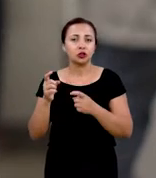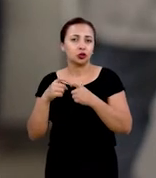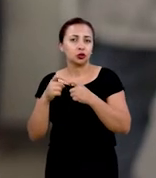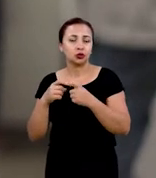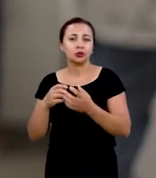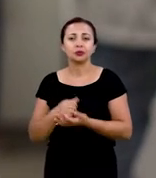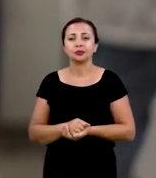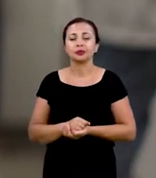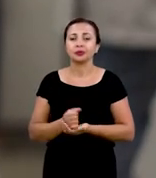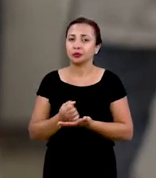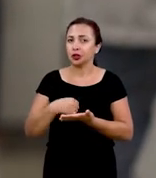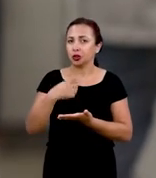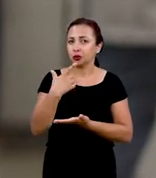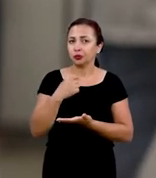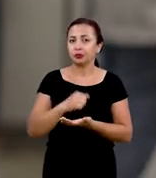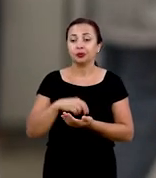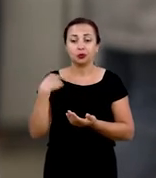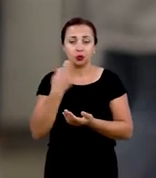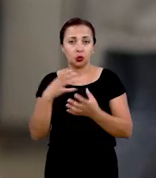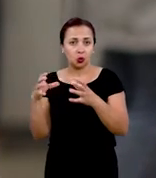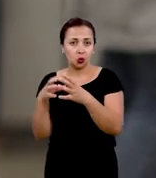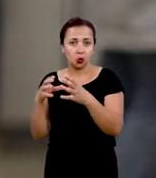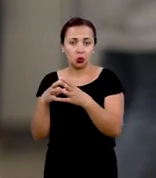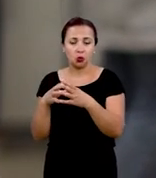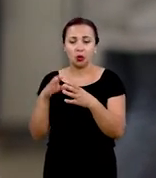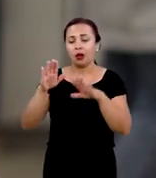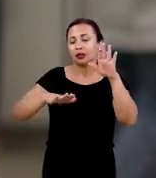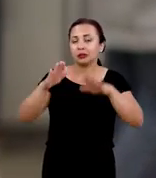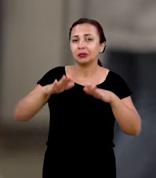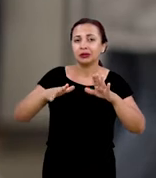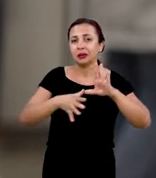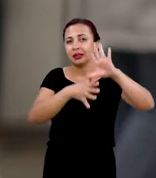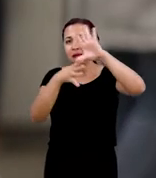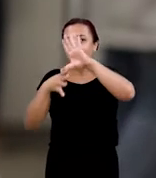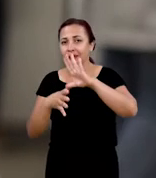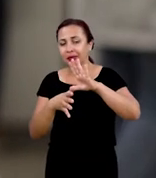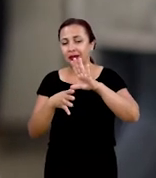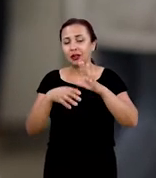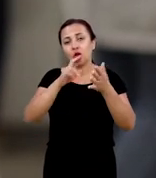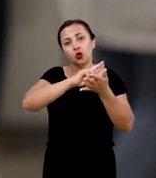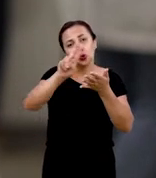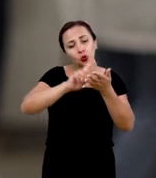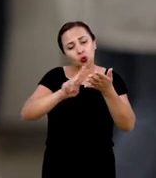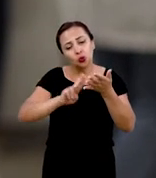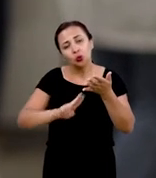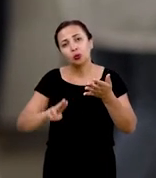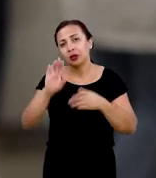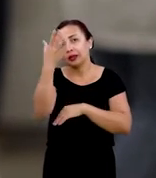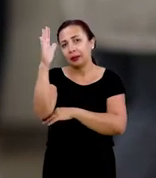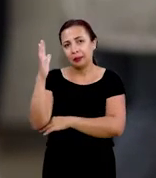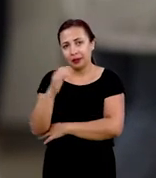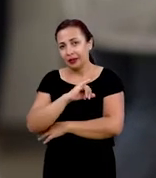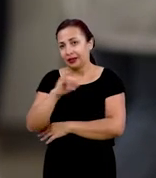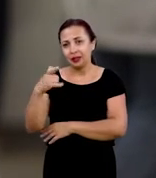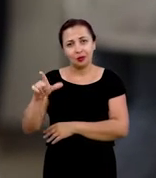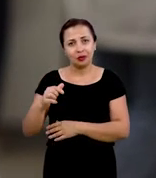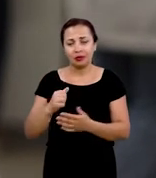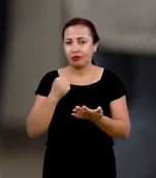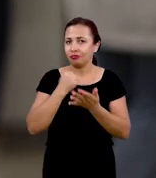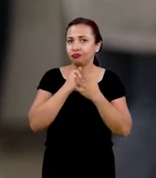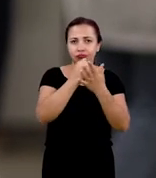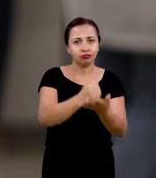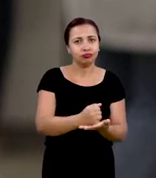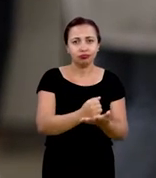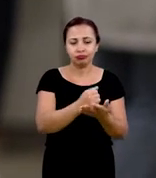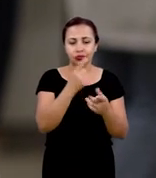Nosso grupo depende justamente dessa parte, tanto de mapeamento como de identificação das plantas. Se a gente não contar com esse apoio